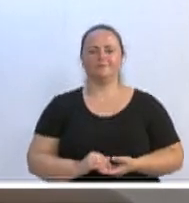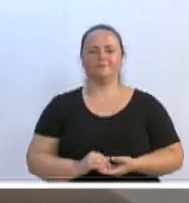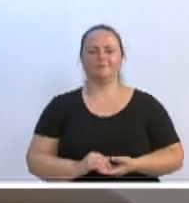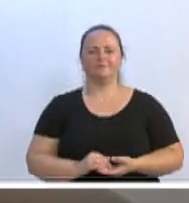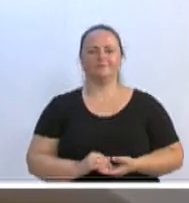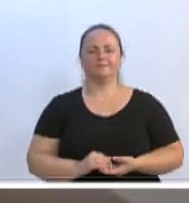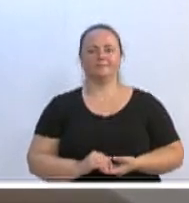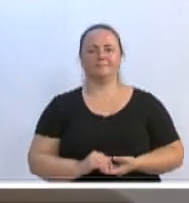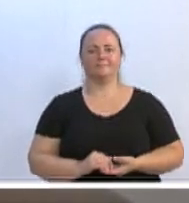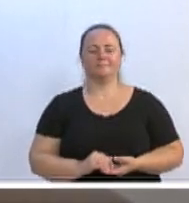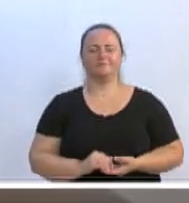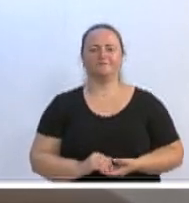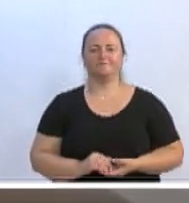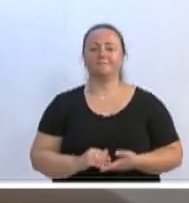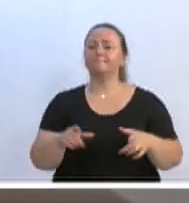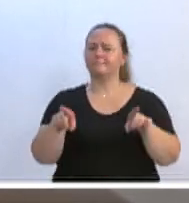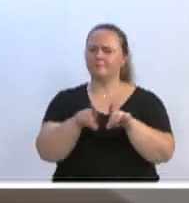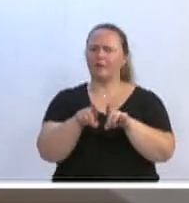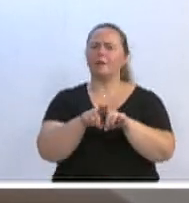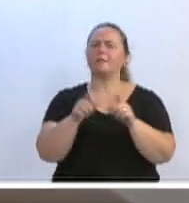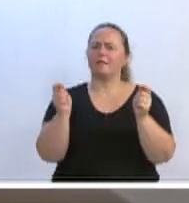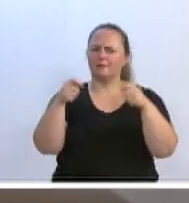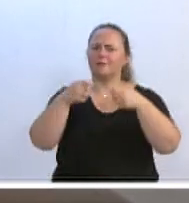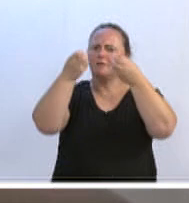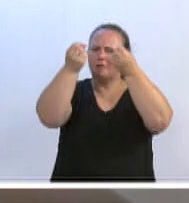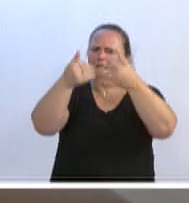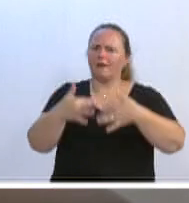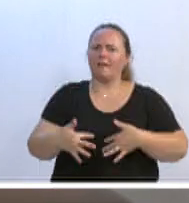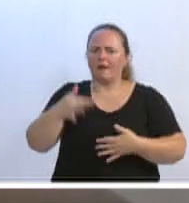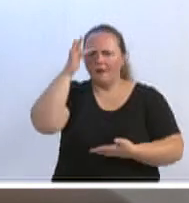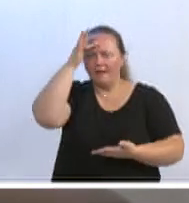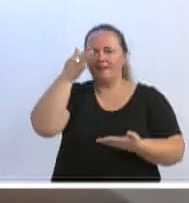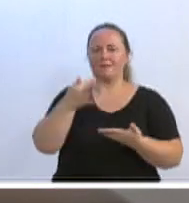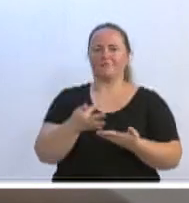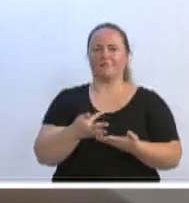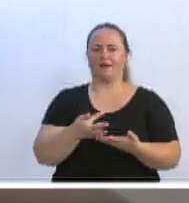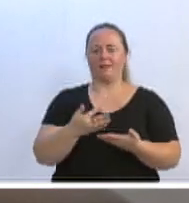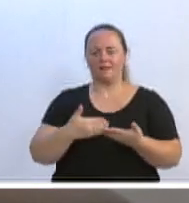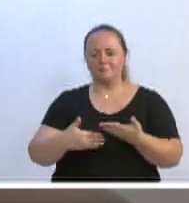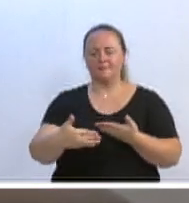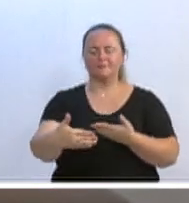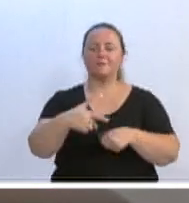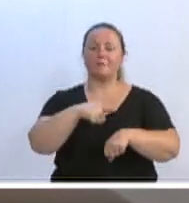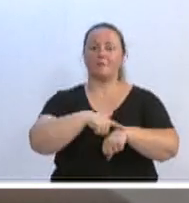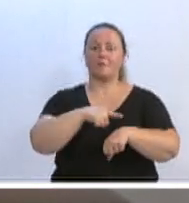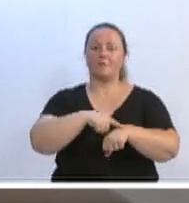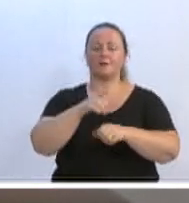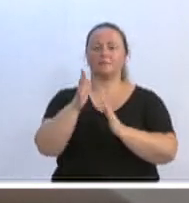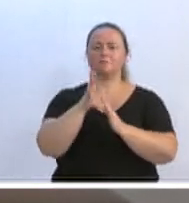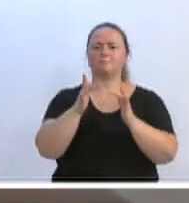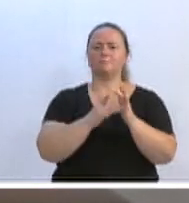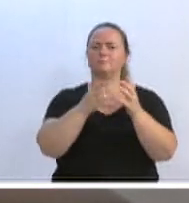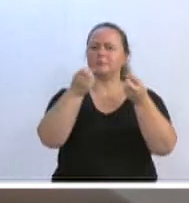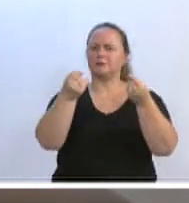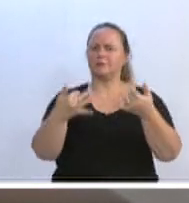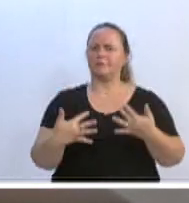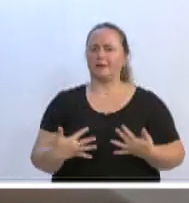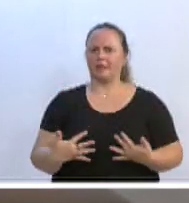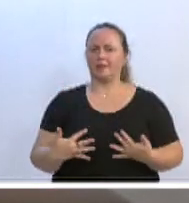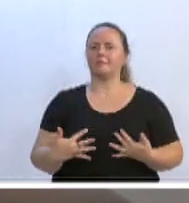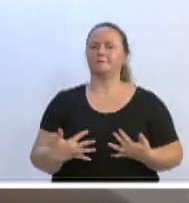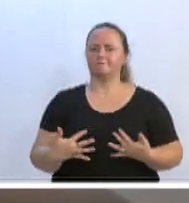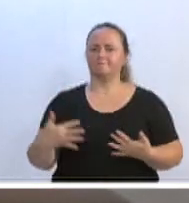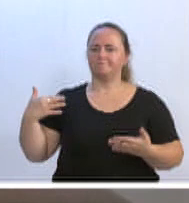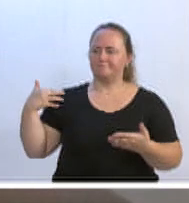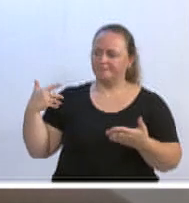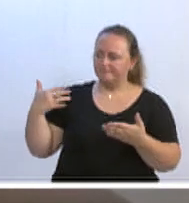Poderíamos falar um pouco também a respeito de fé. Nós estamos vivendo um momento onde o Senhor Jesus disse certa vez, quando vier